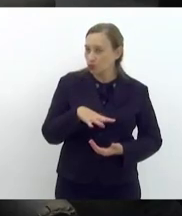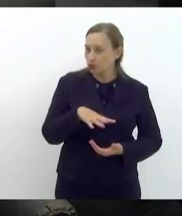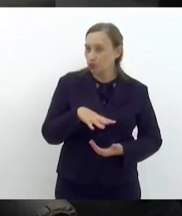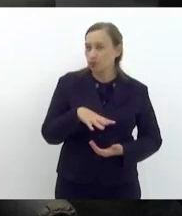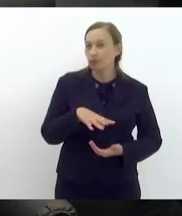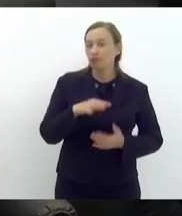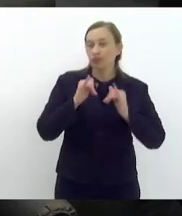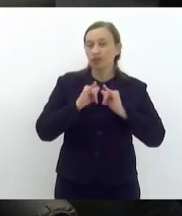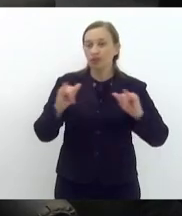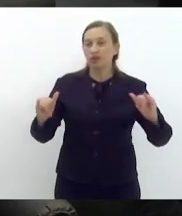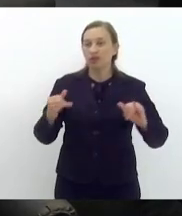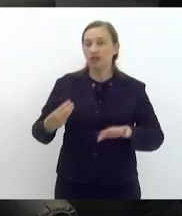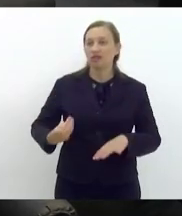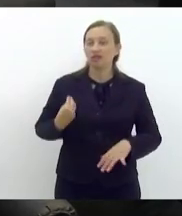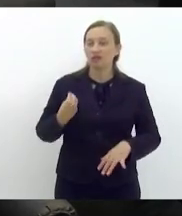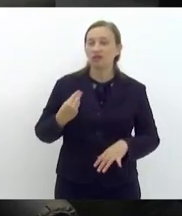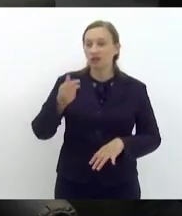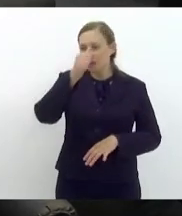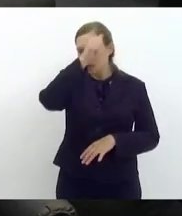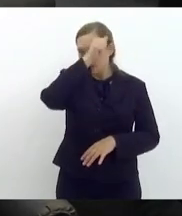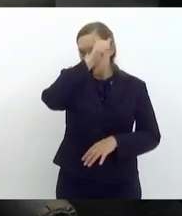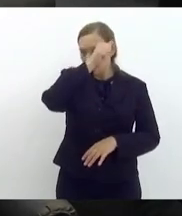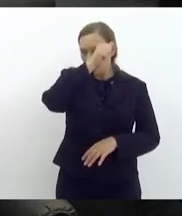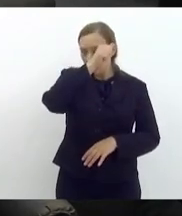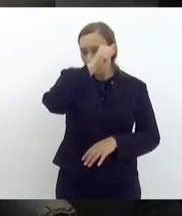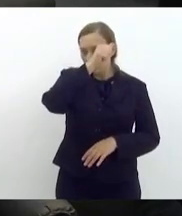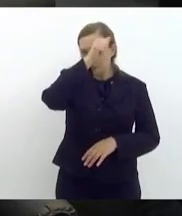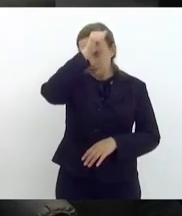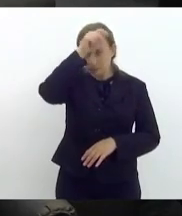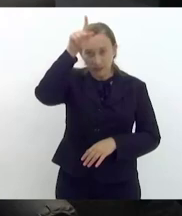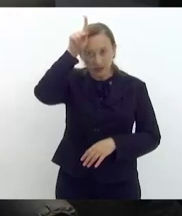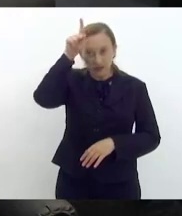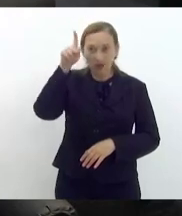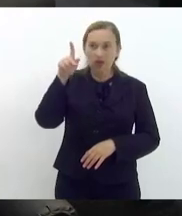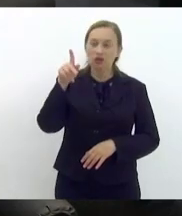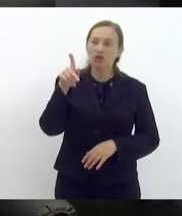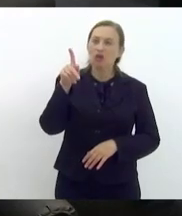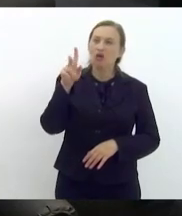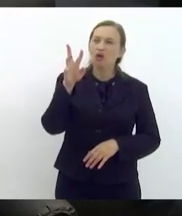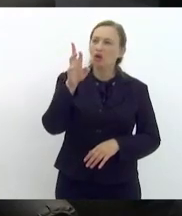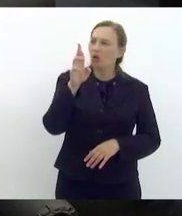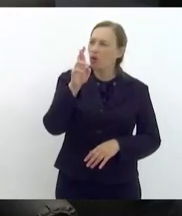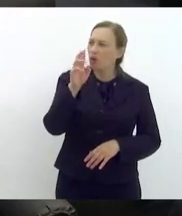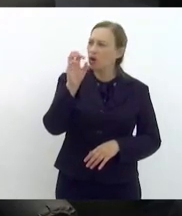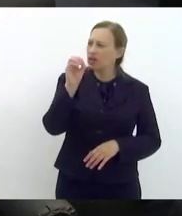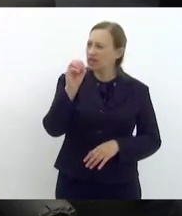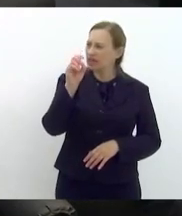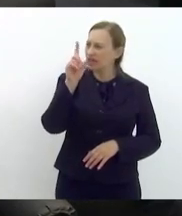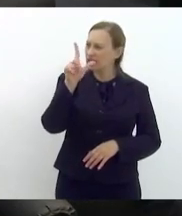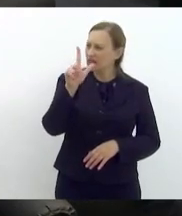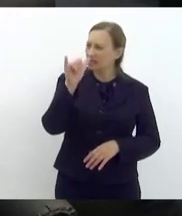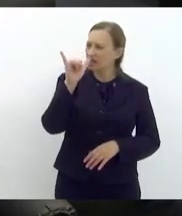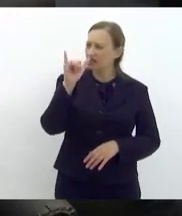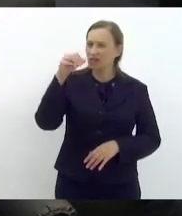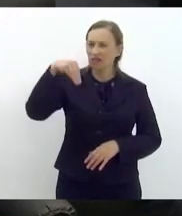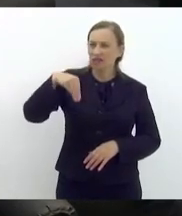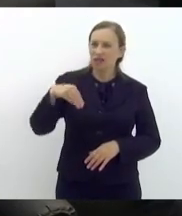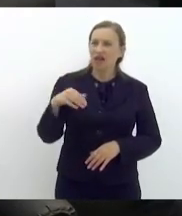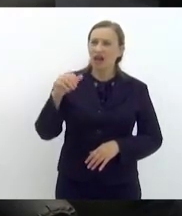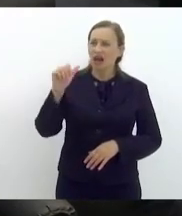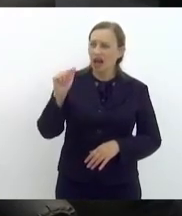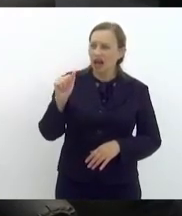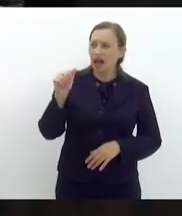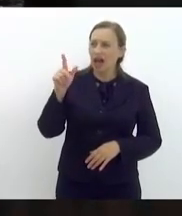anunciar a presença do nosso prefeito e o Rolinde, a Peribé, está presente aqui, Peribé e nosso prefeito também de